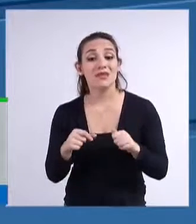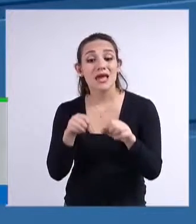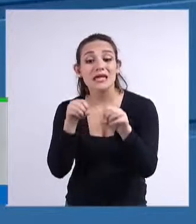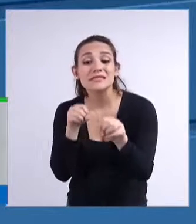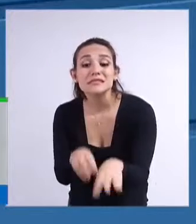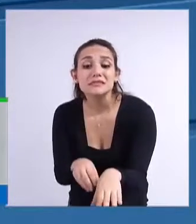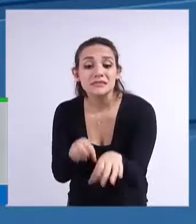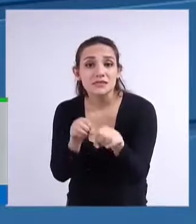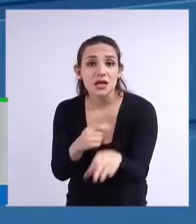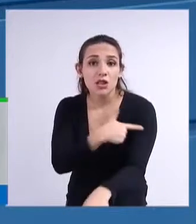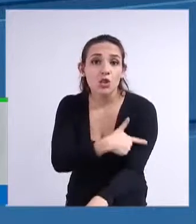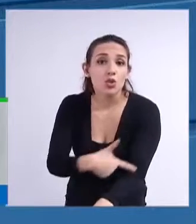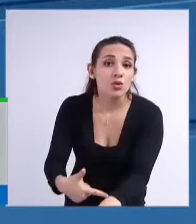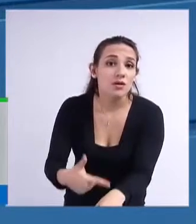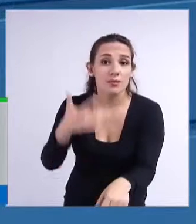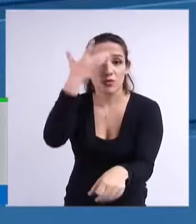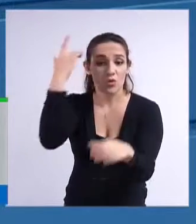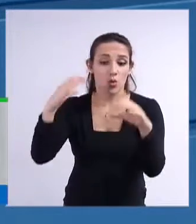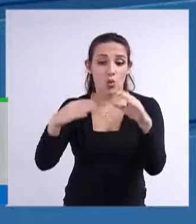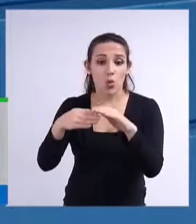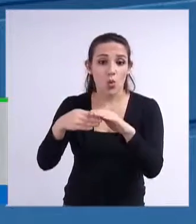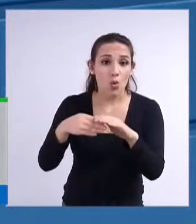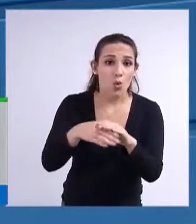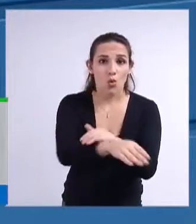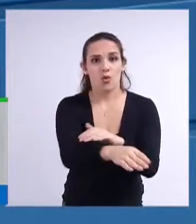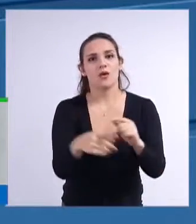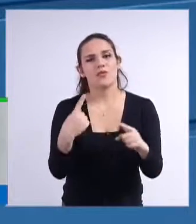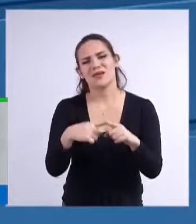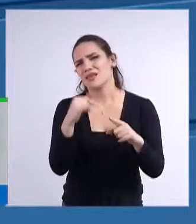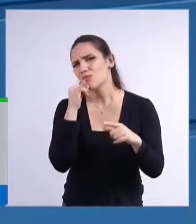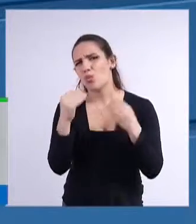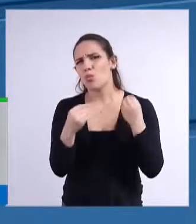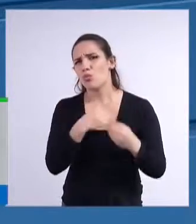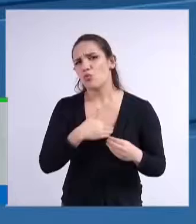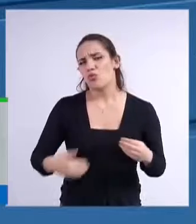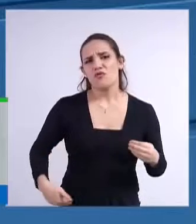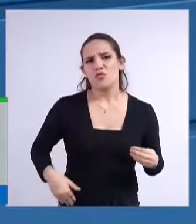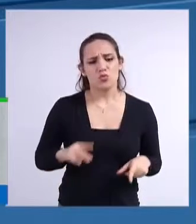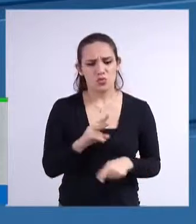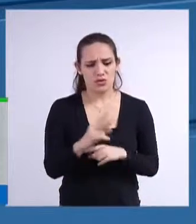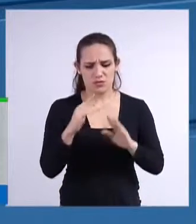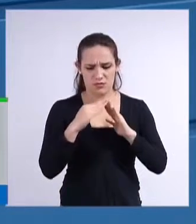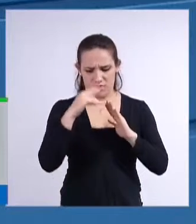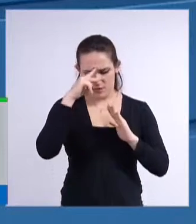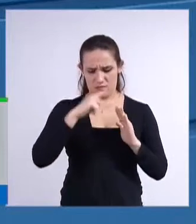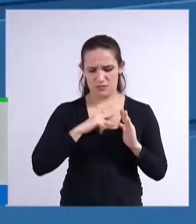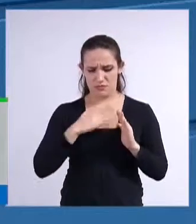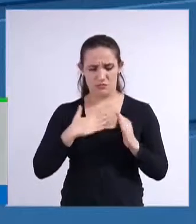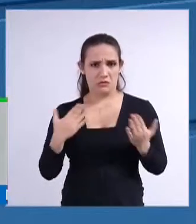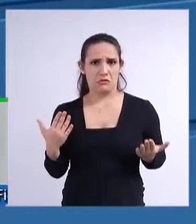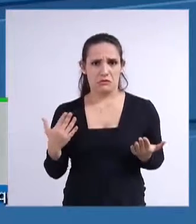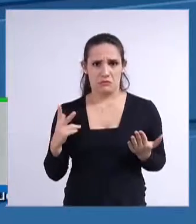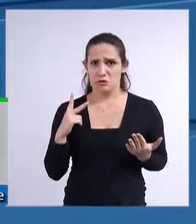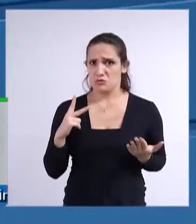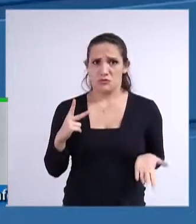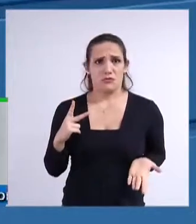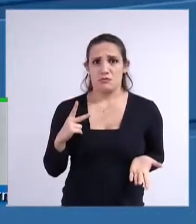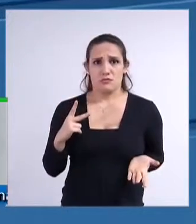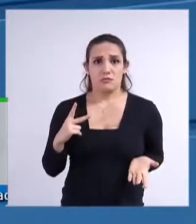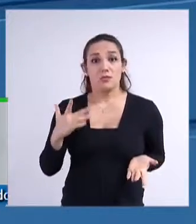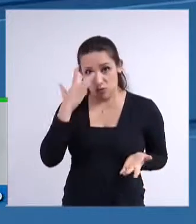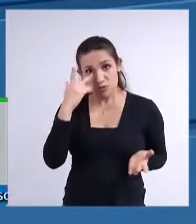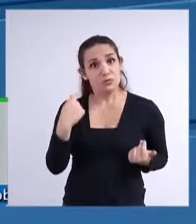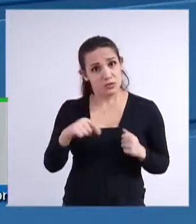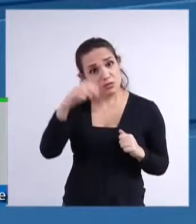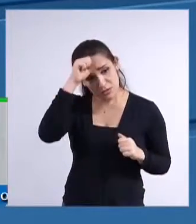educacional, porque é difícil para o poder público cuidar do quintal das pessoas. As pessoas precisam aprender que dentro